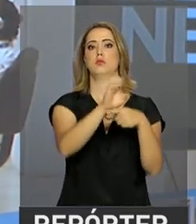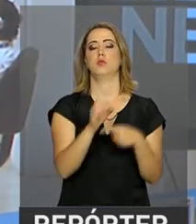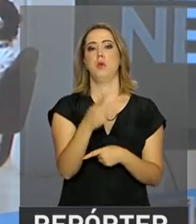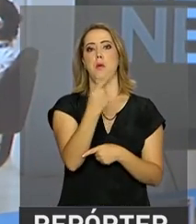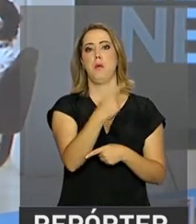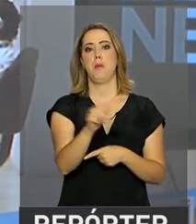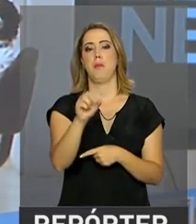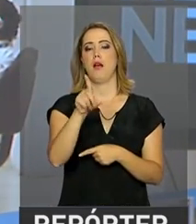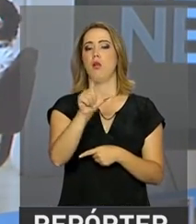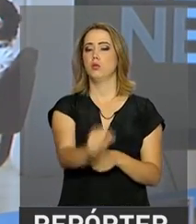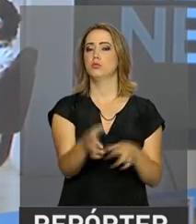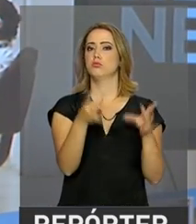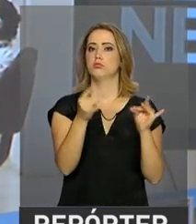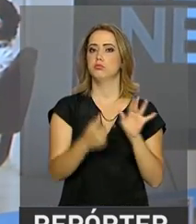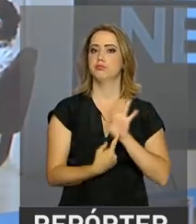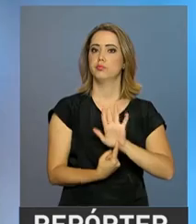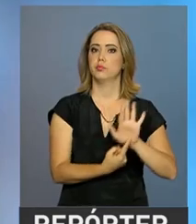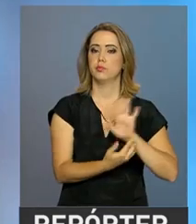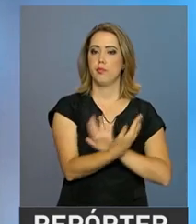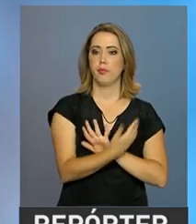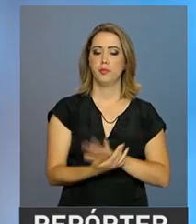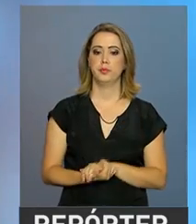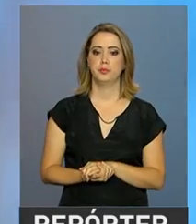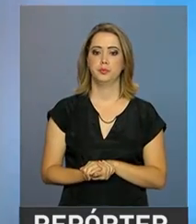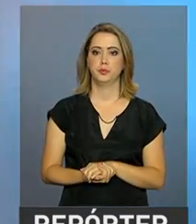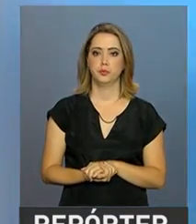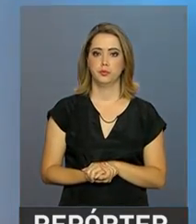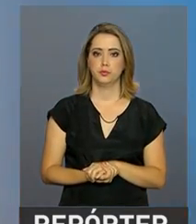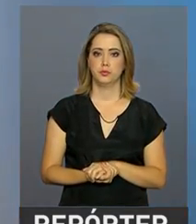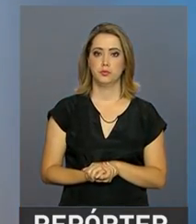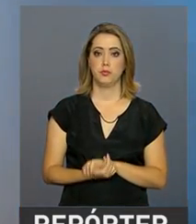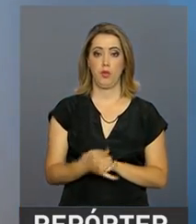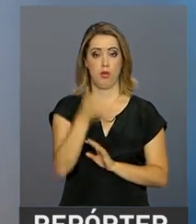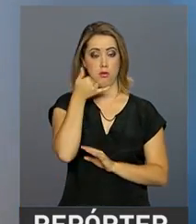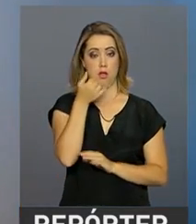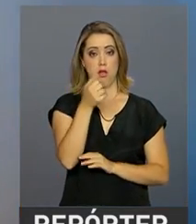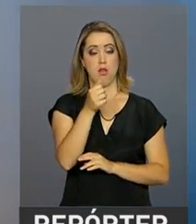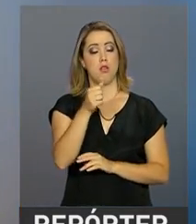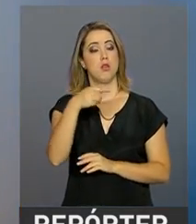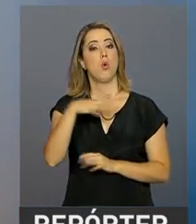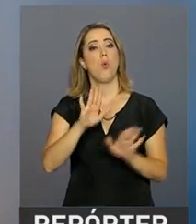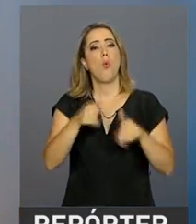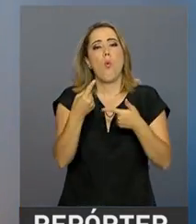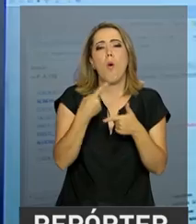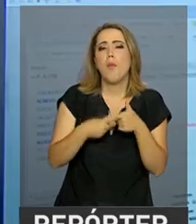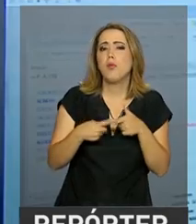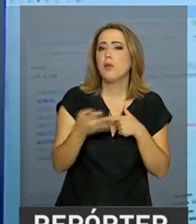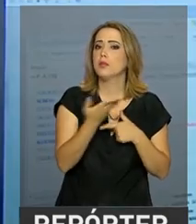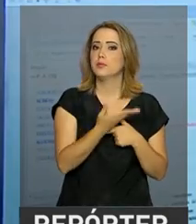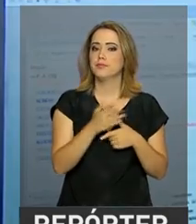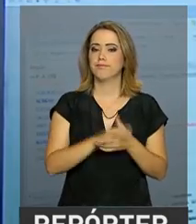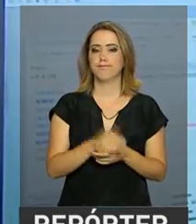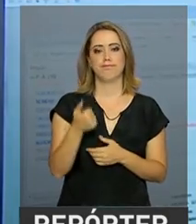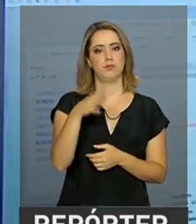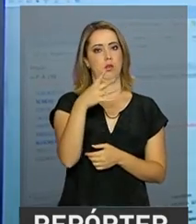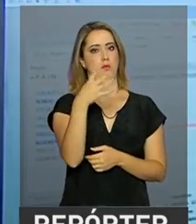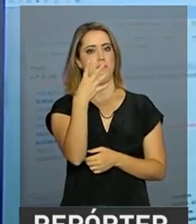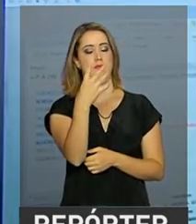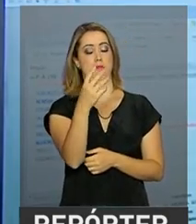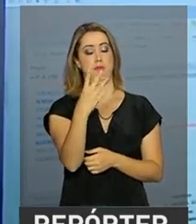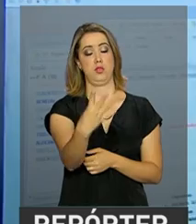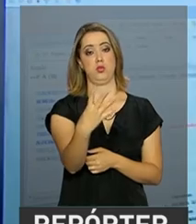como funciona o SAMU 92 Qual sua urgência são